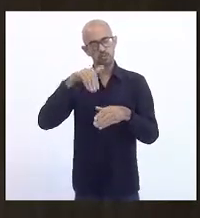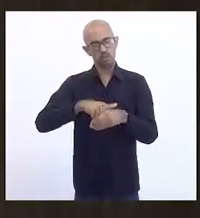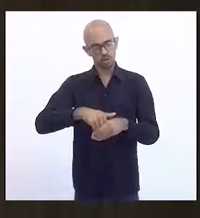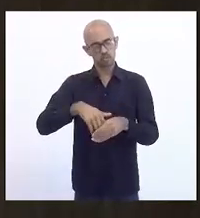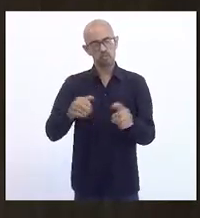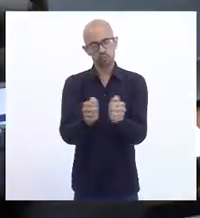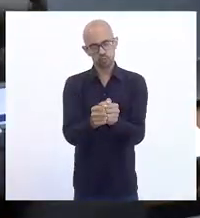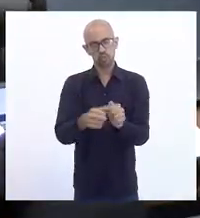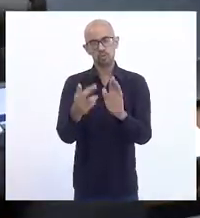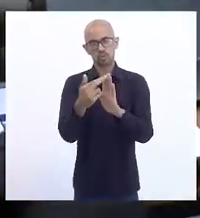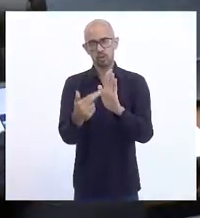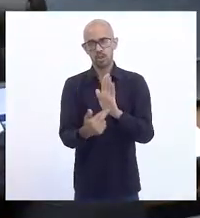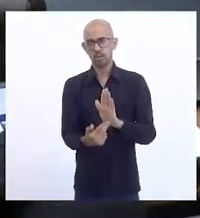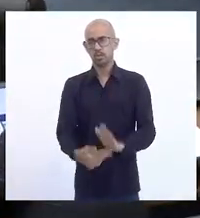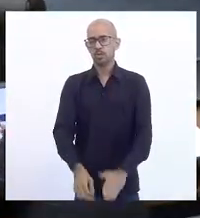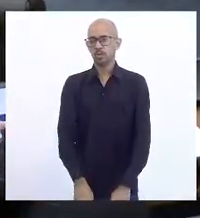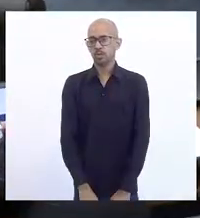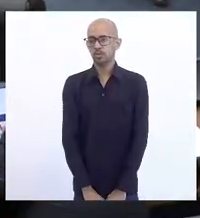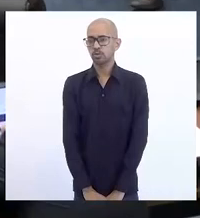relator.